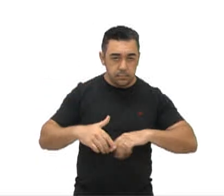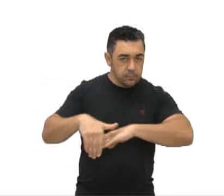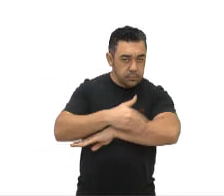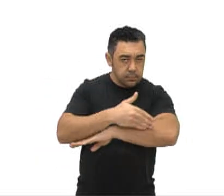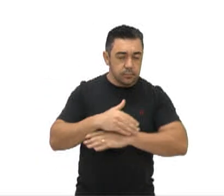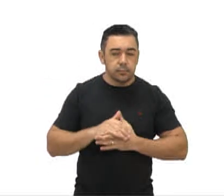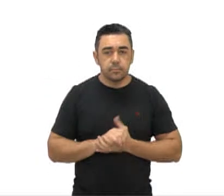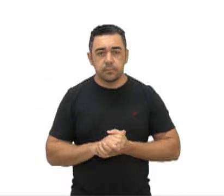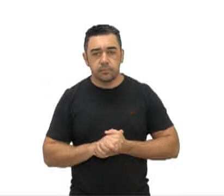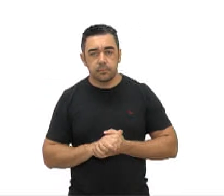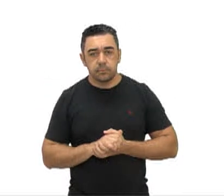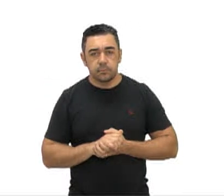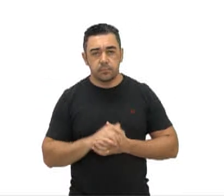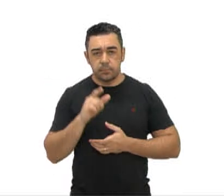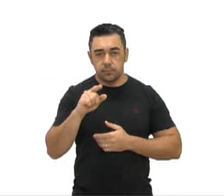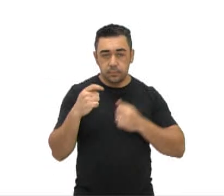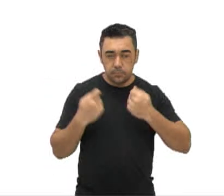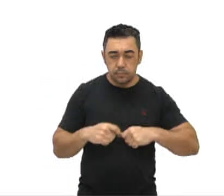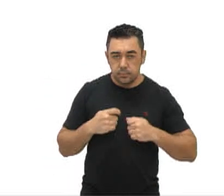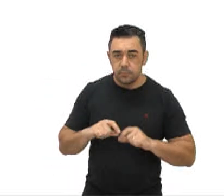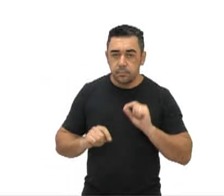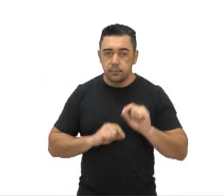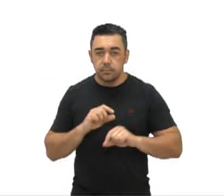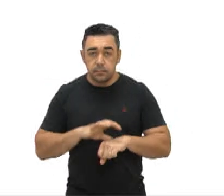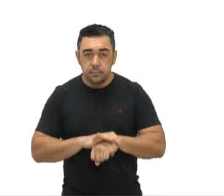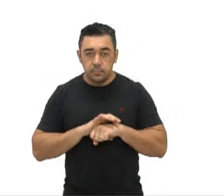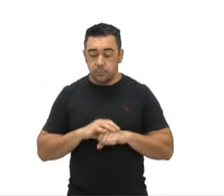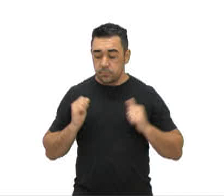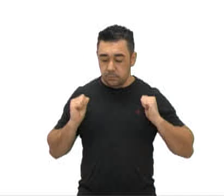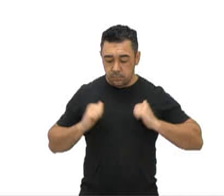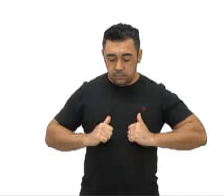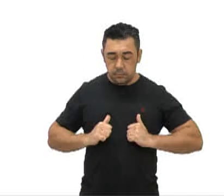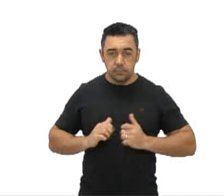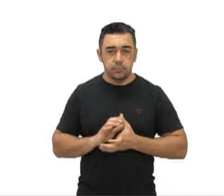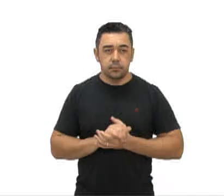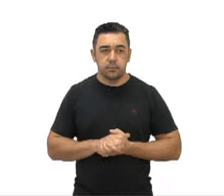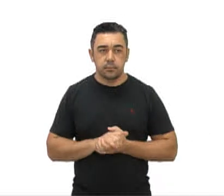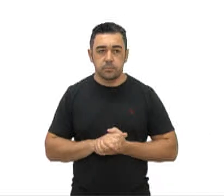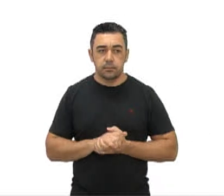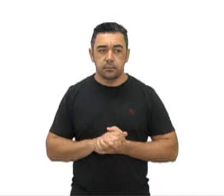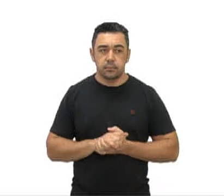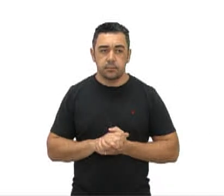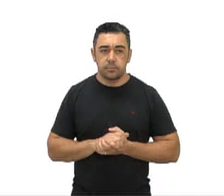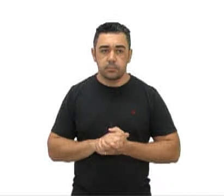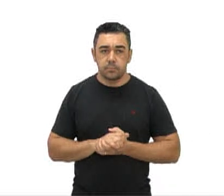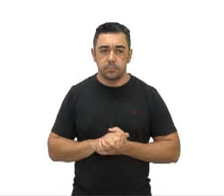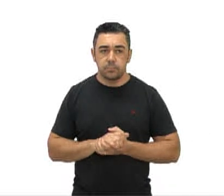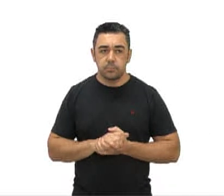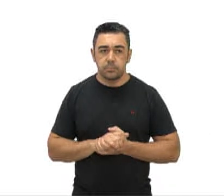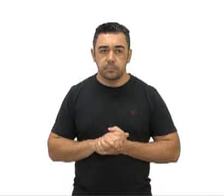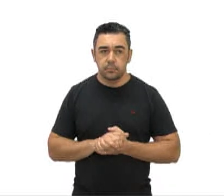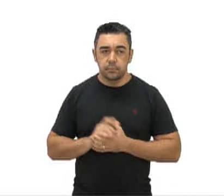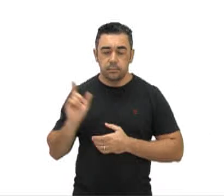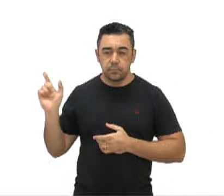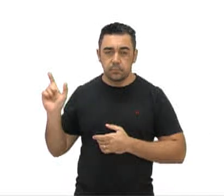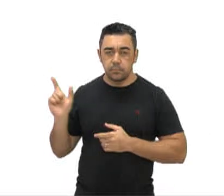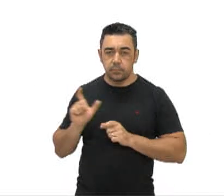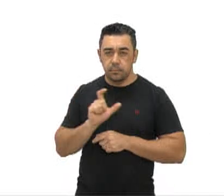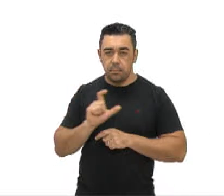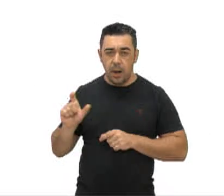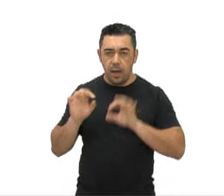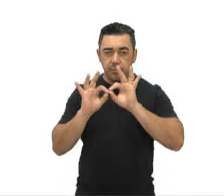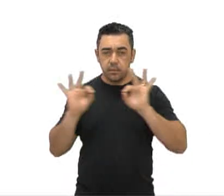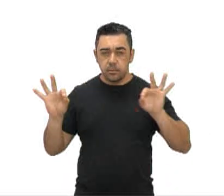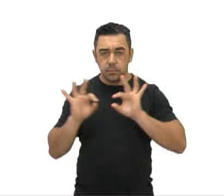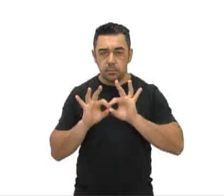né? Assegure-se de que sua maleta deve estar el paraguas, el jersey, los